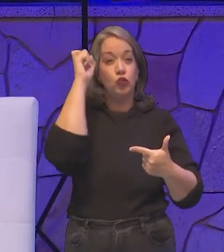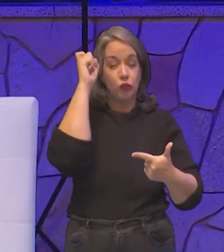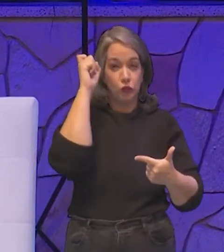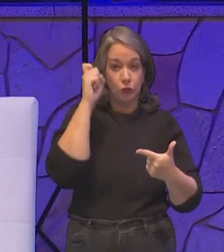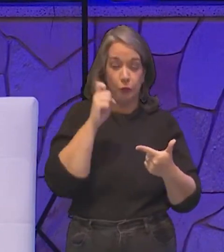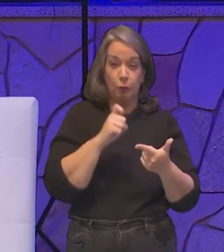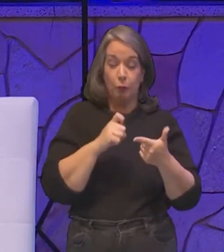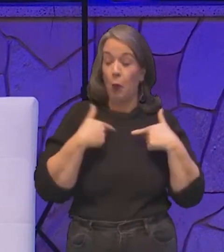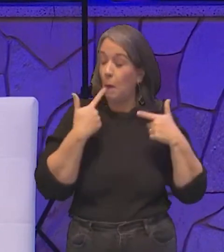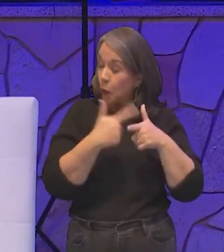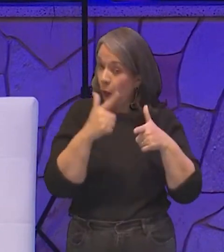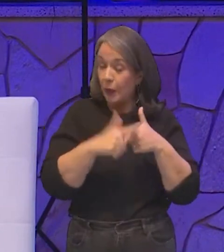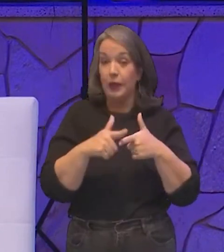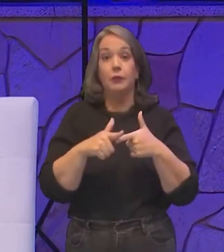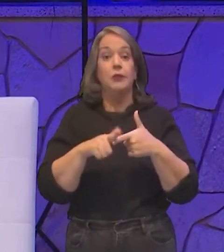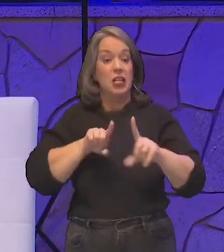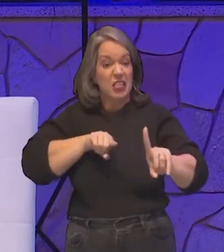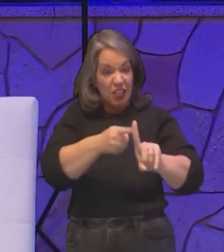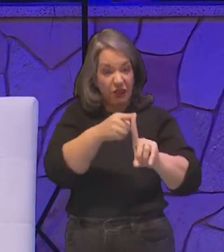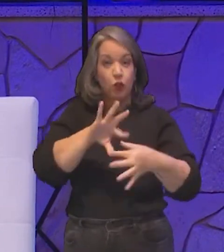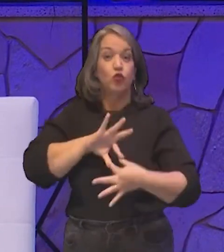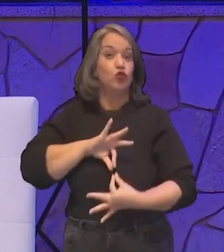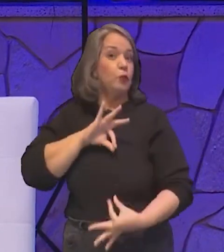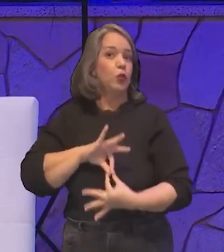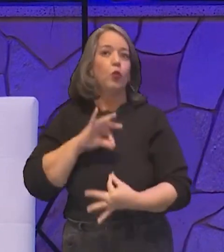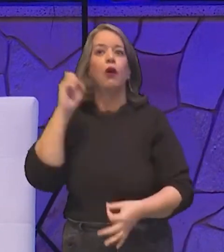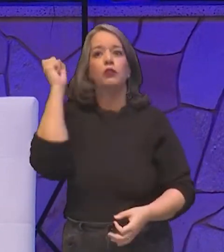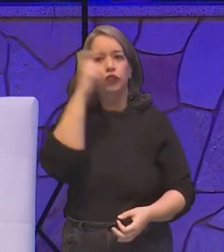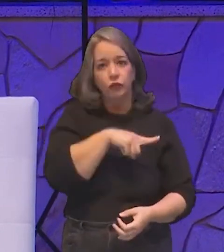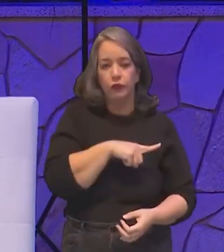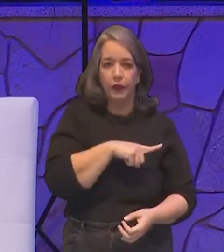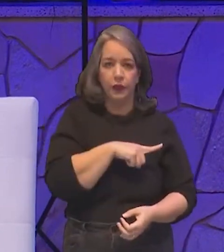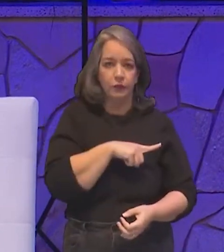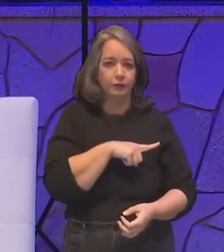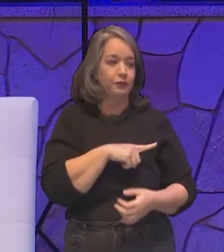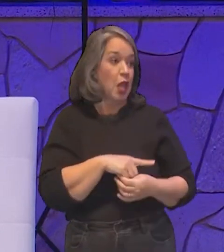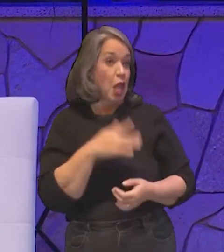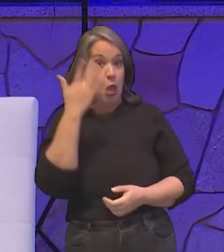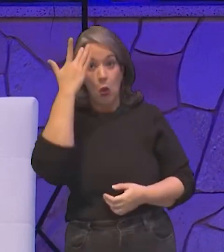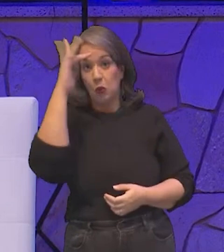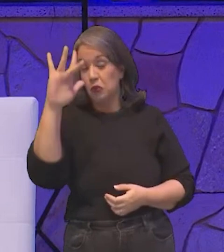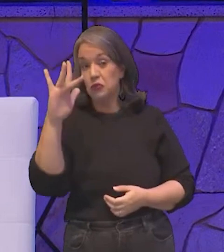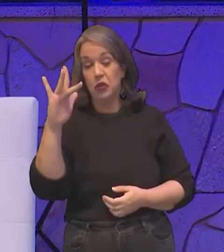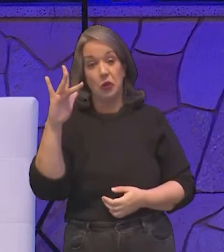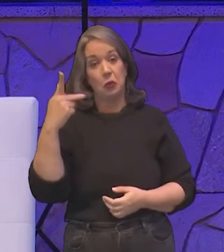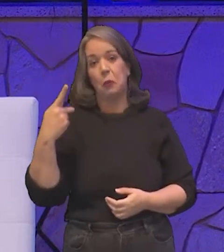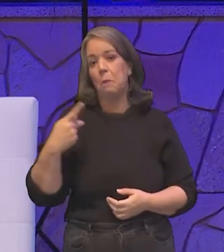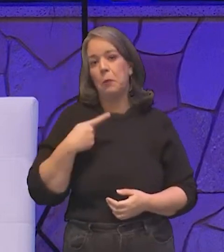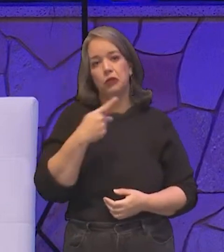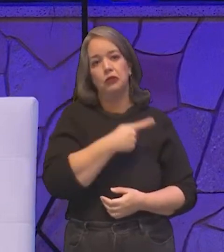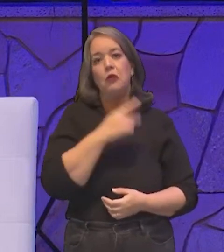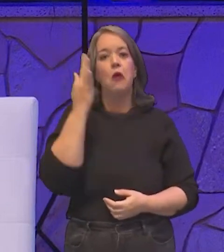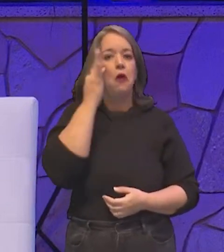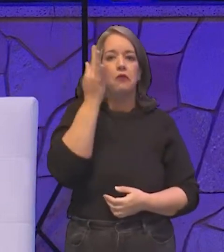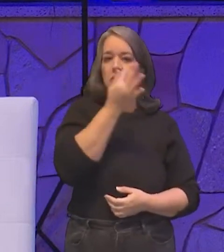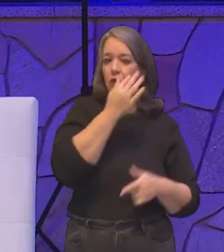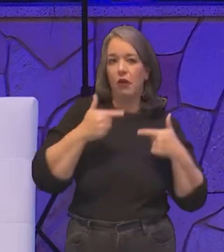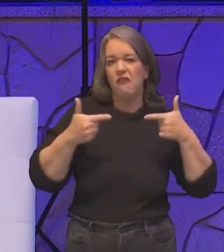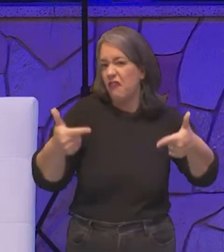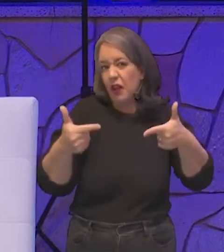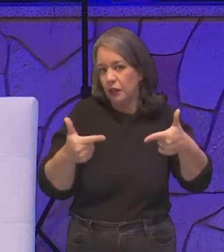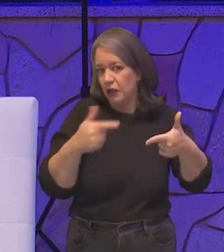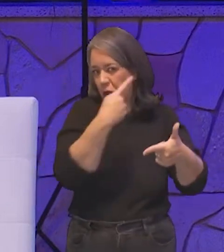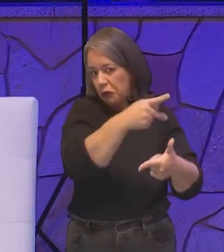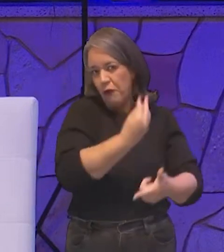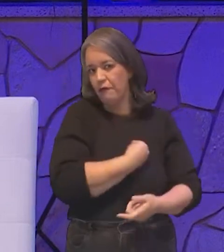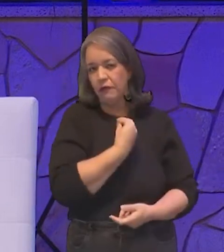diferentes. Eu não faço ideia do que o pastor Francisco aqui em minha frente está passando nesse momento. Eu não sei qual luta